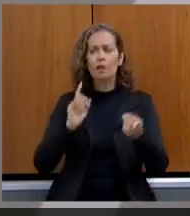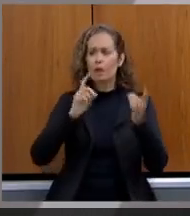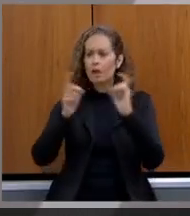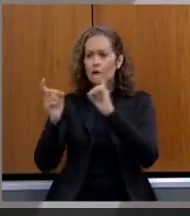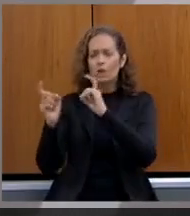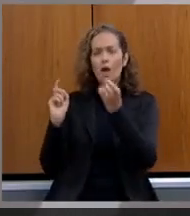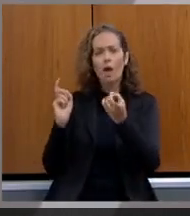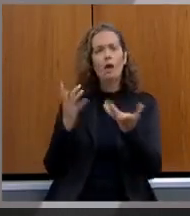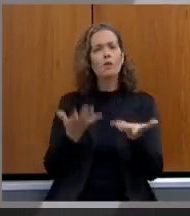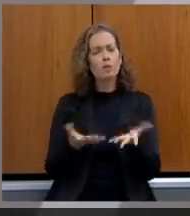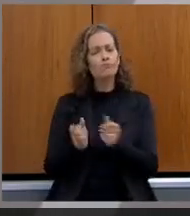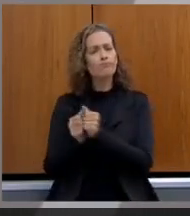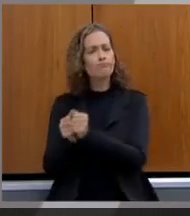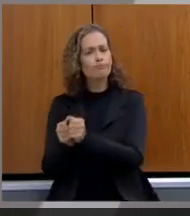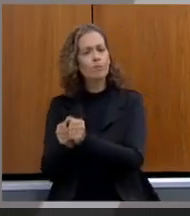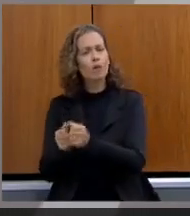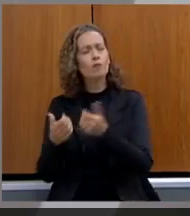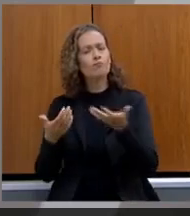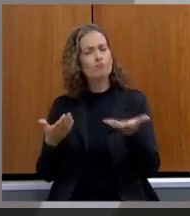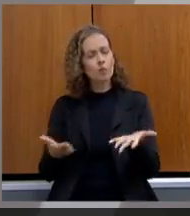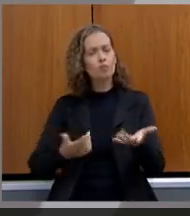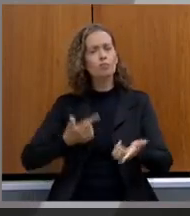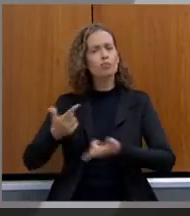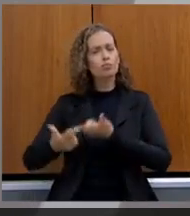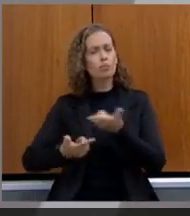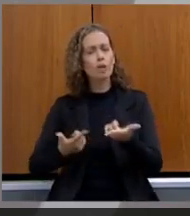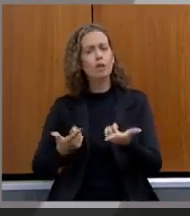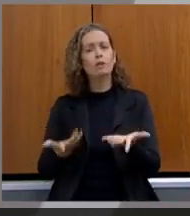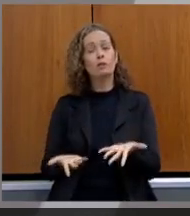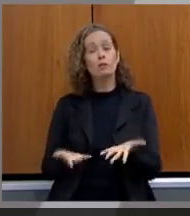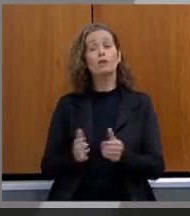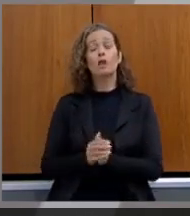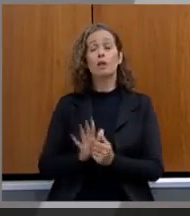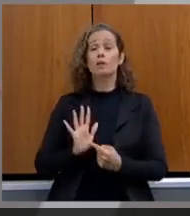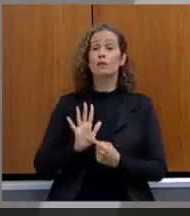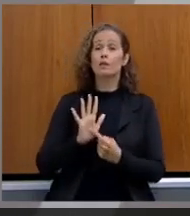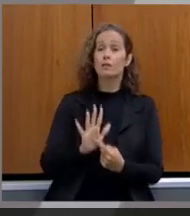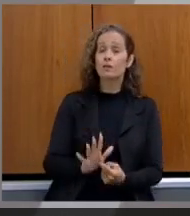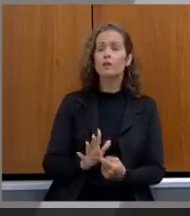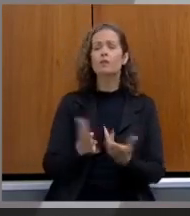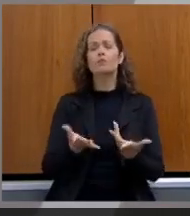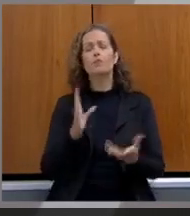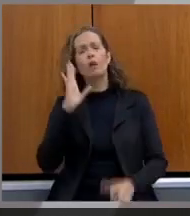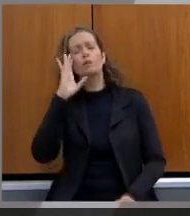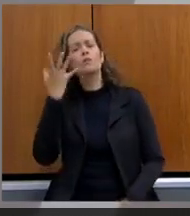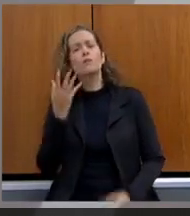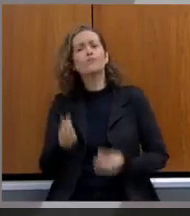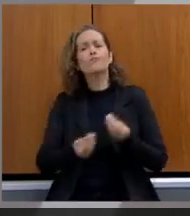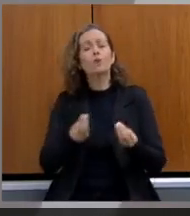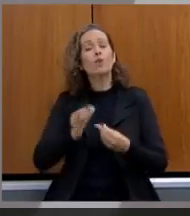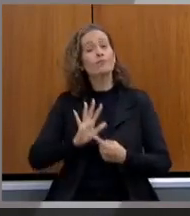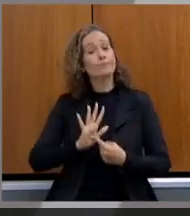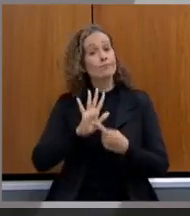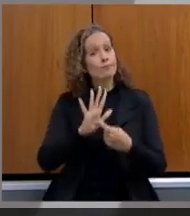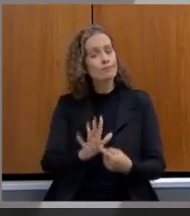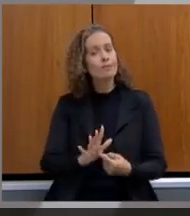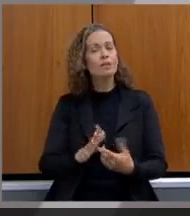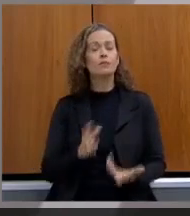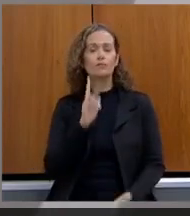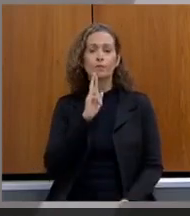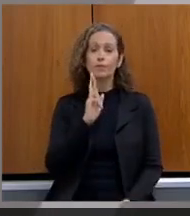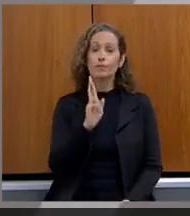de forma muito ativa e levando o resultados levando soluções e parabenizar